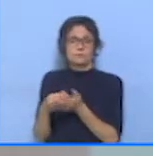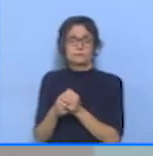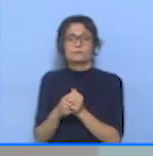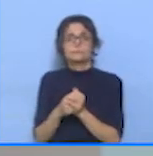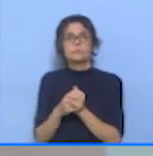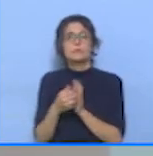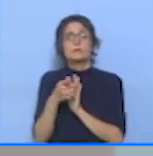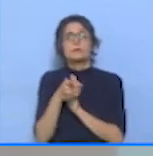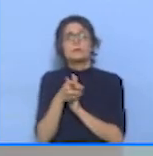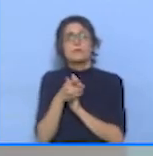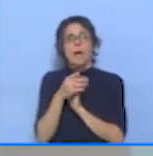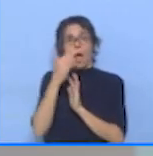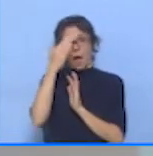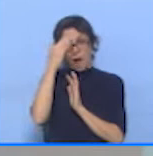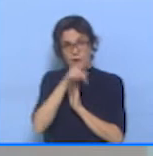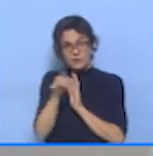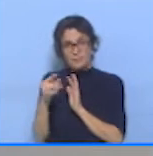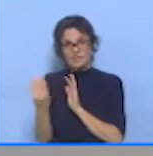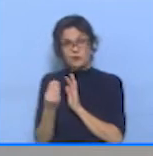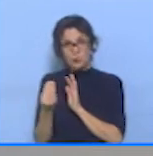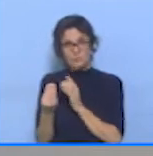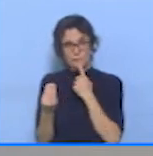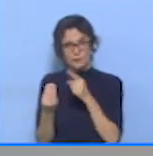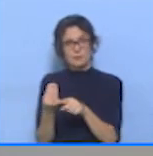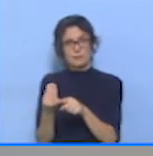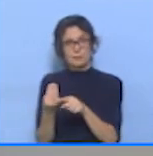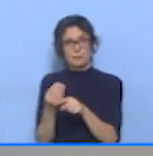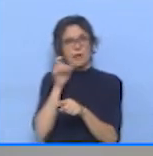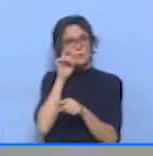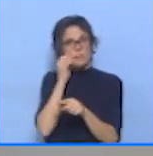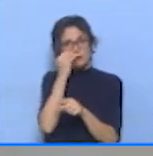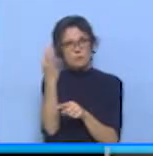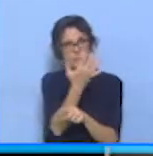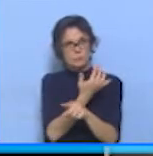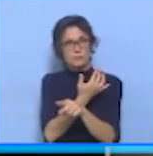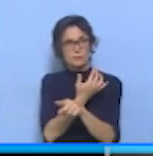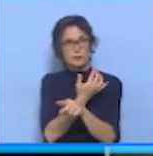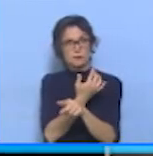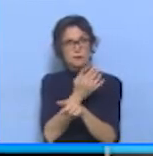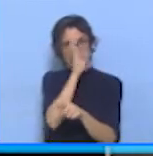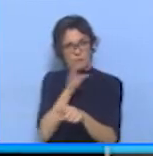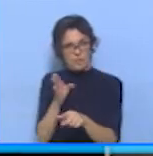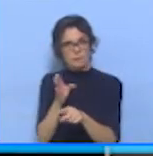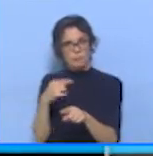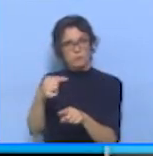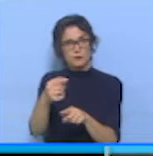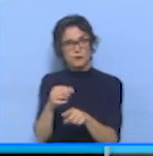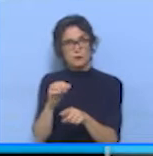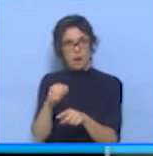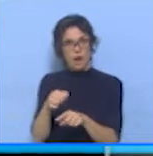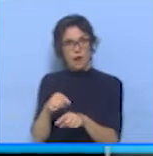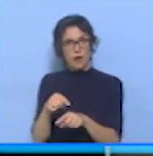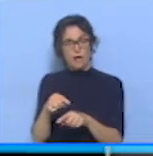comportamental no cotidiano das gerações juvenis está a acontecer? A proteção ambiental está a acontecer nos seus hábitos? Sim, pelo que se